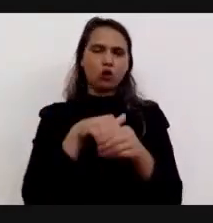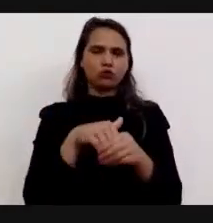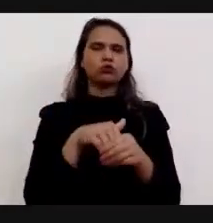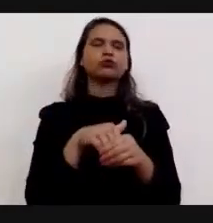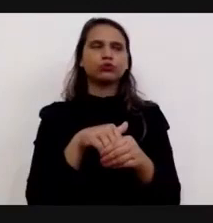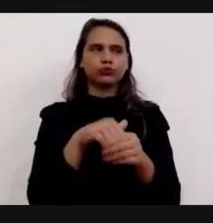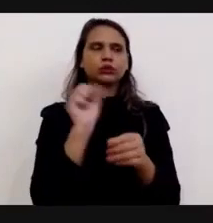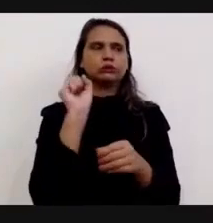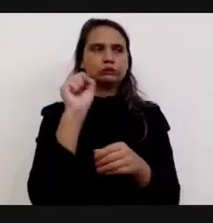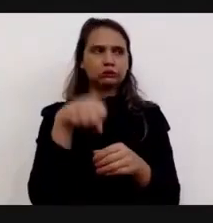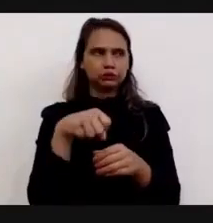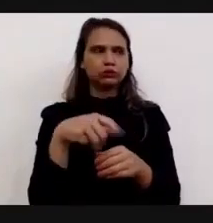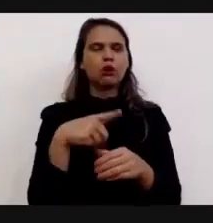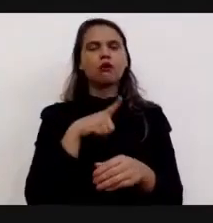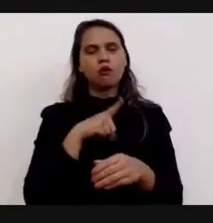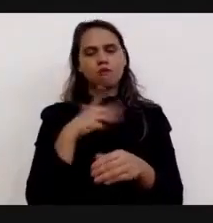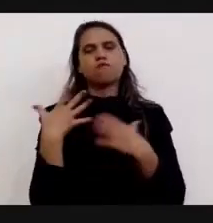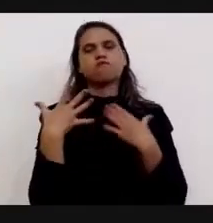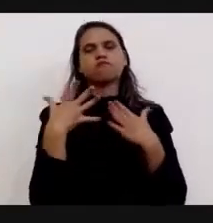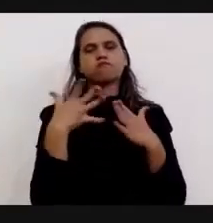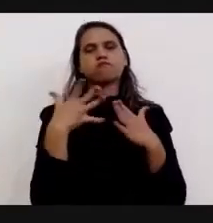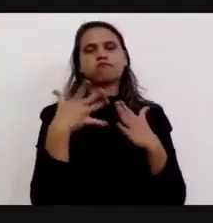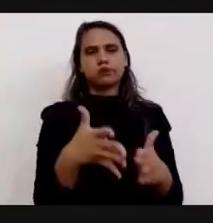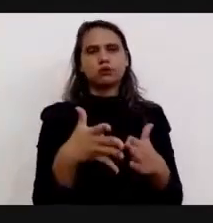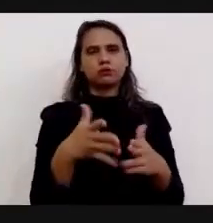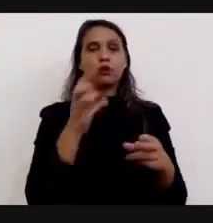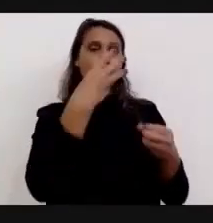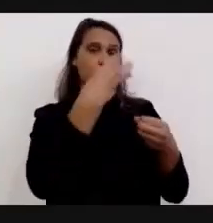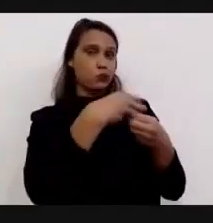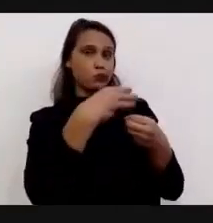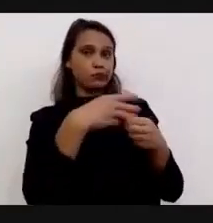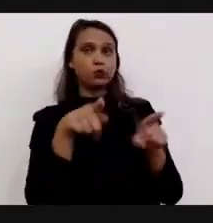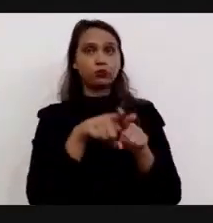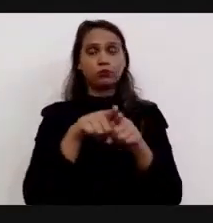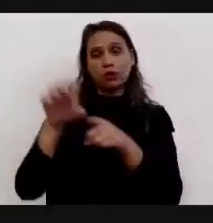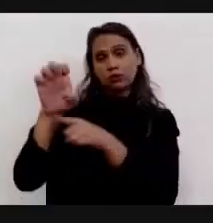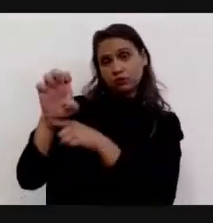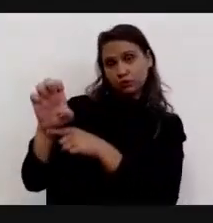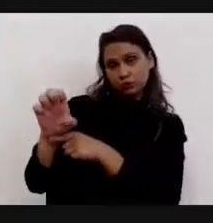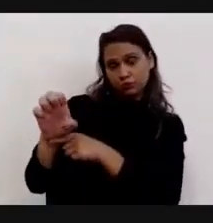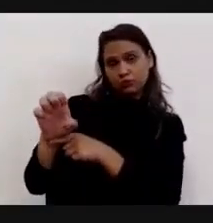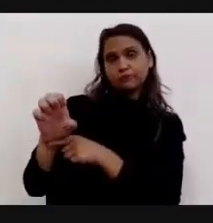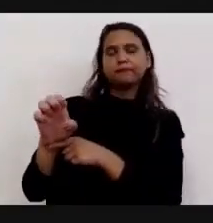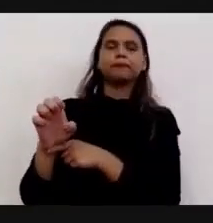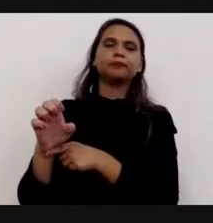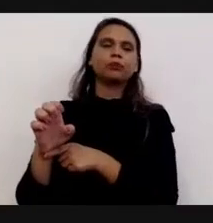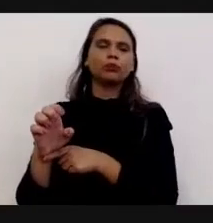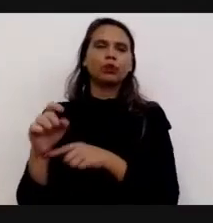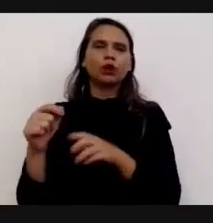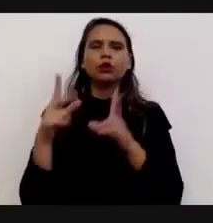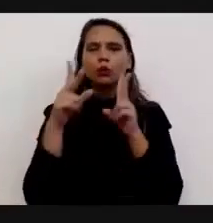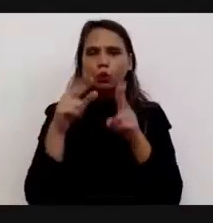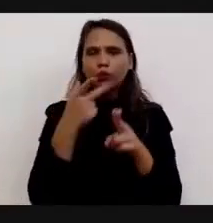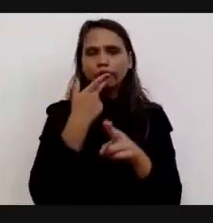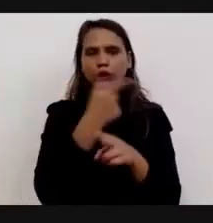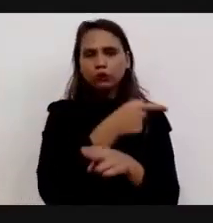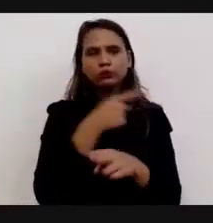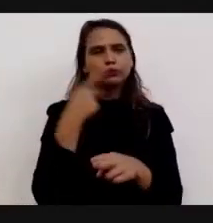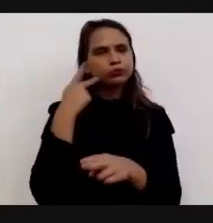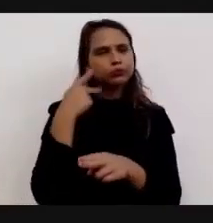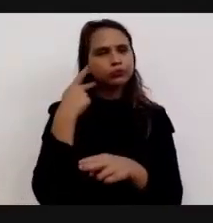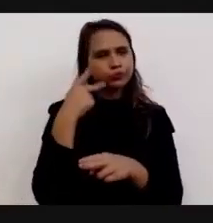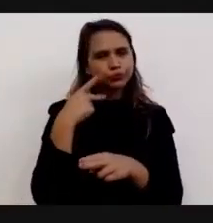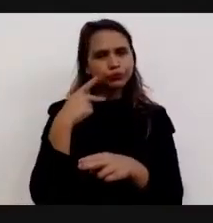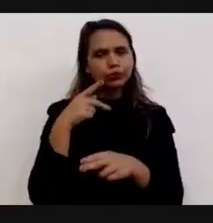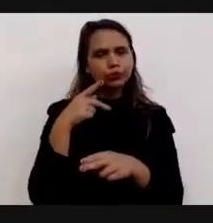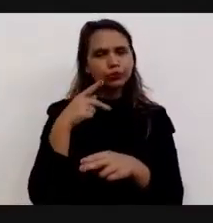de ter a participação, tanto municipal ou estadual, que, como disse o nosso nobre parlamentar aqui, as coisas acontecem